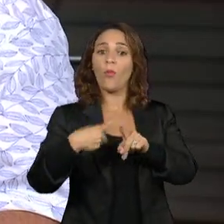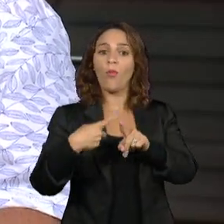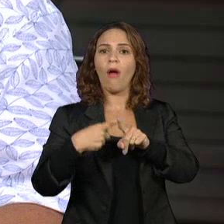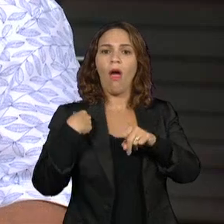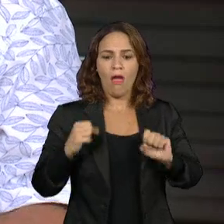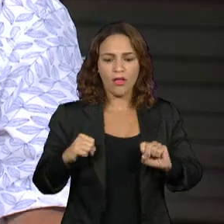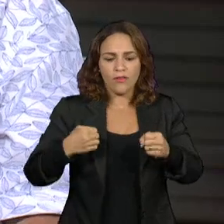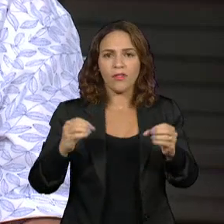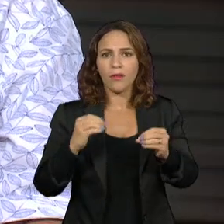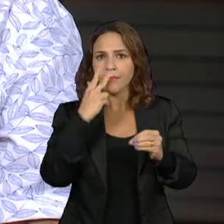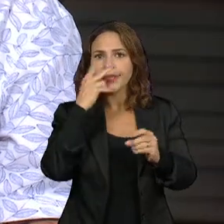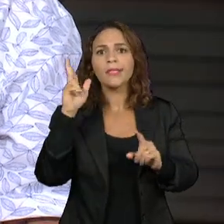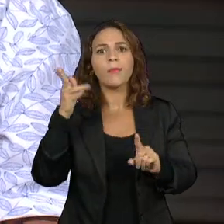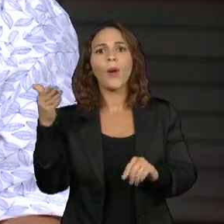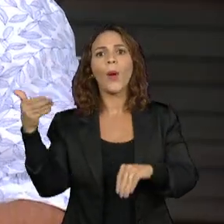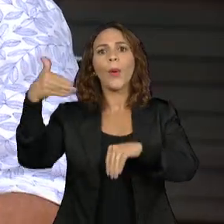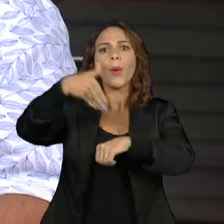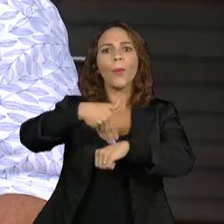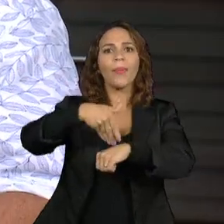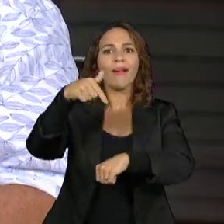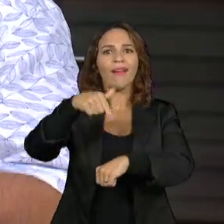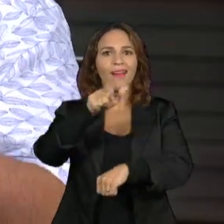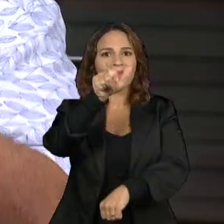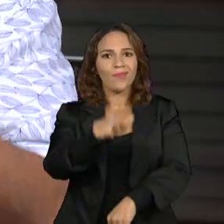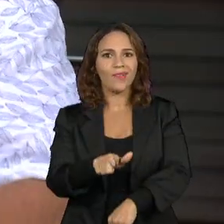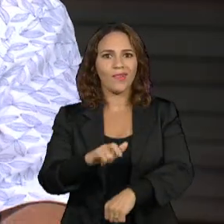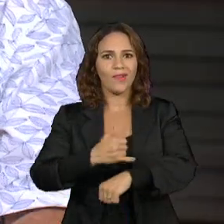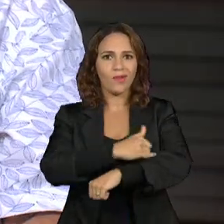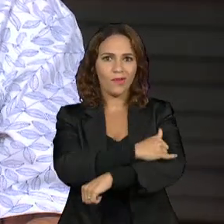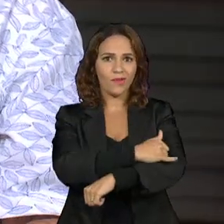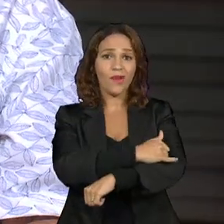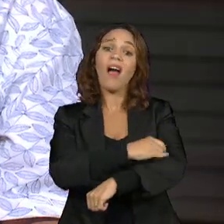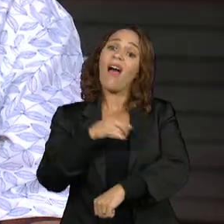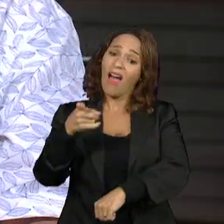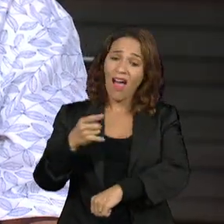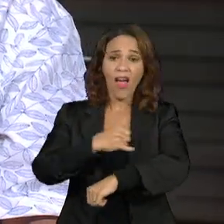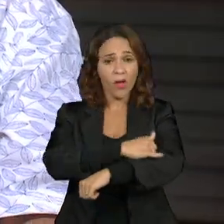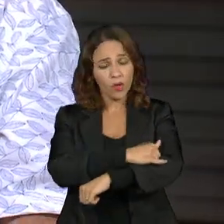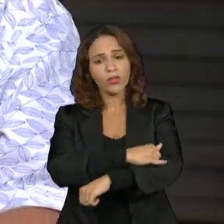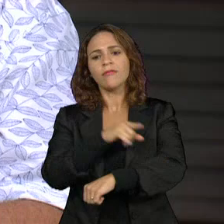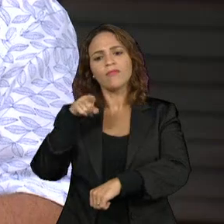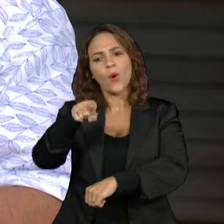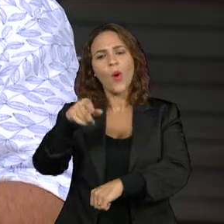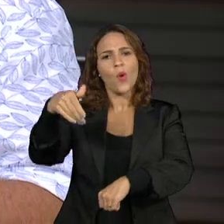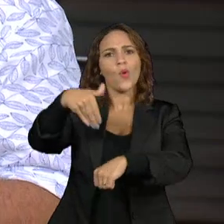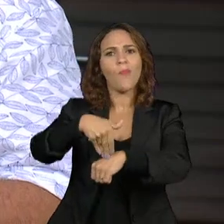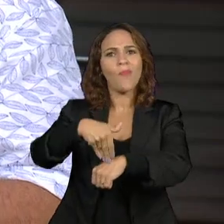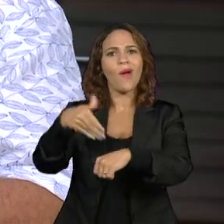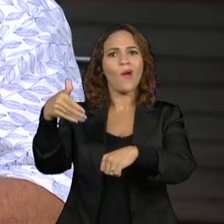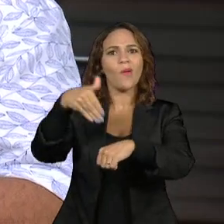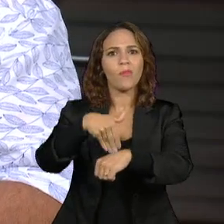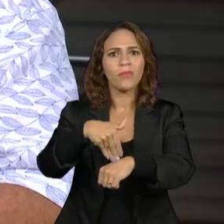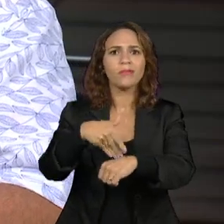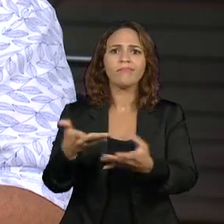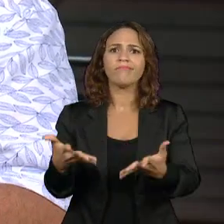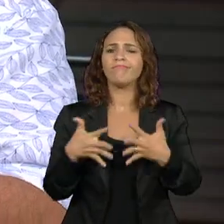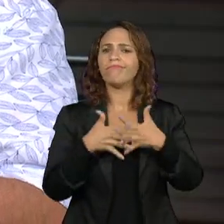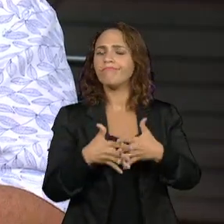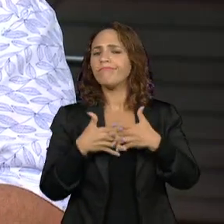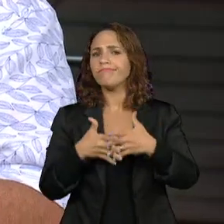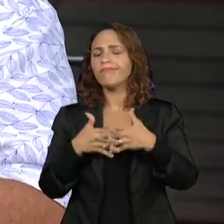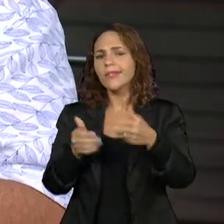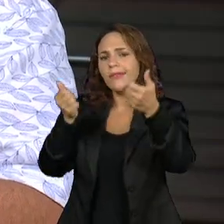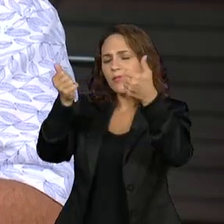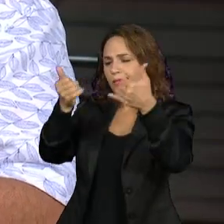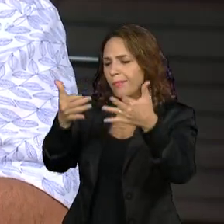para a culpabilização. Então, é sempre colocado a culpa a essas pessoas. Então, fica muito complicado você explicar